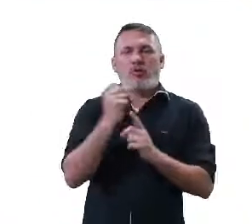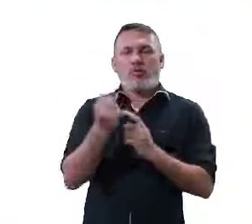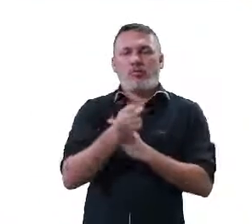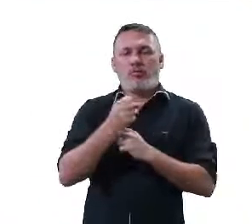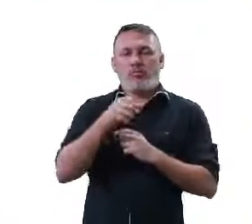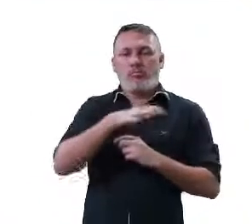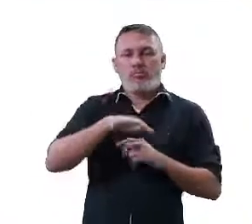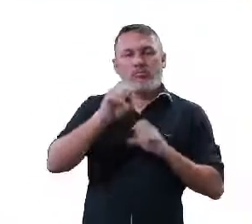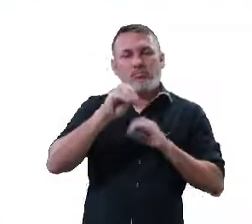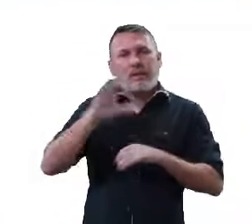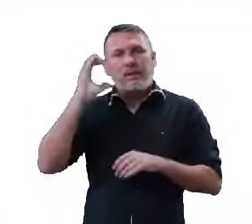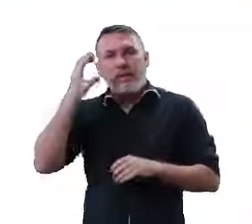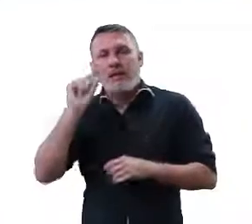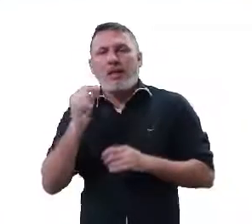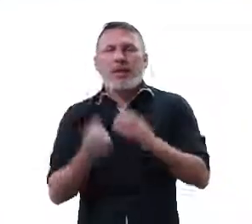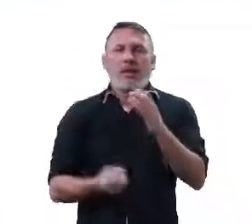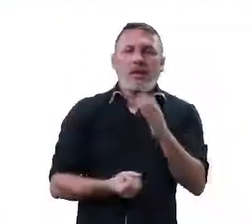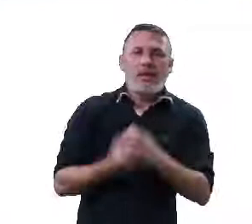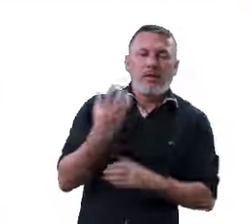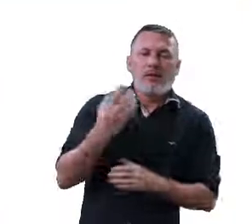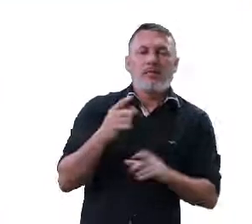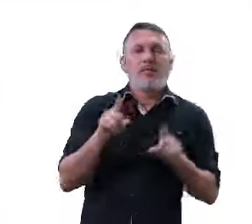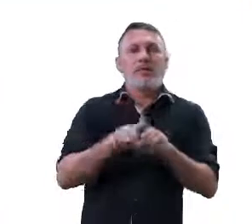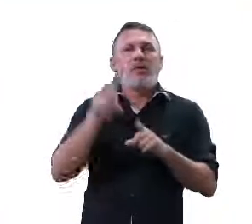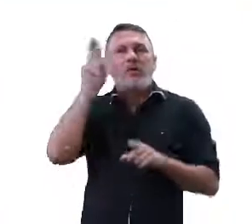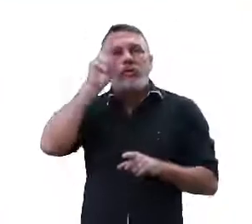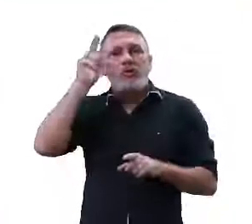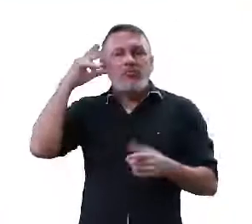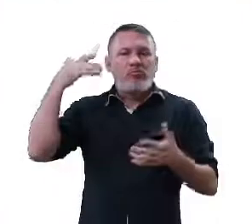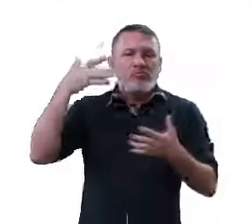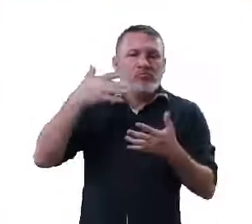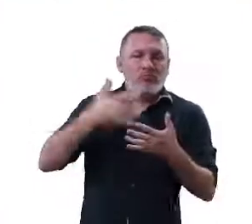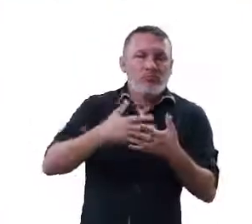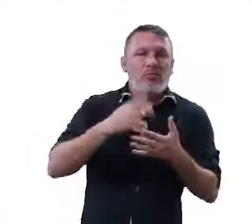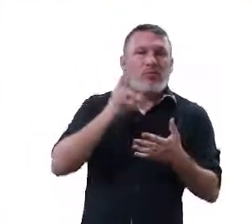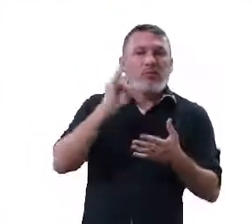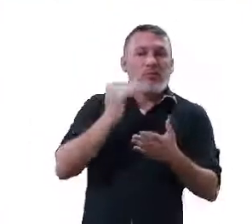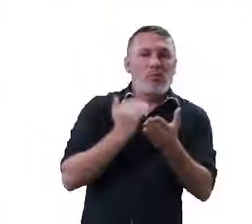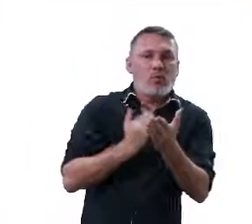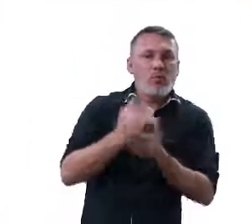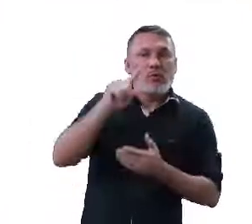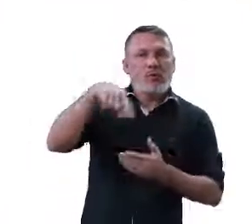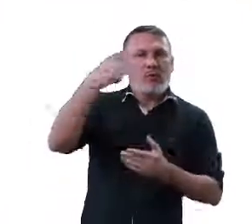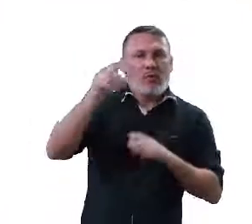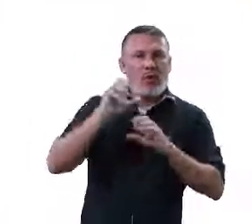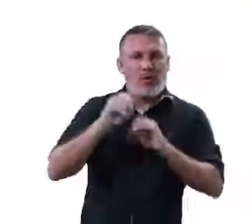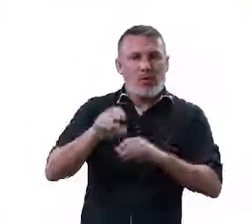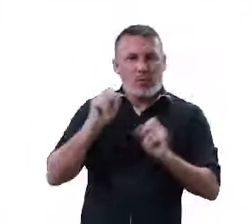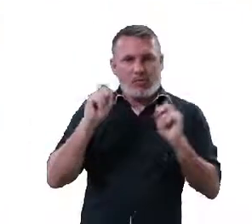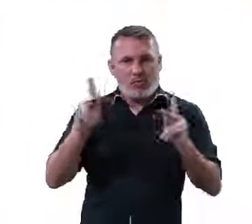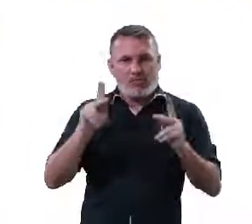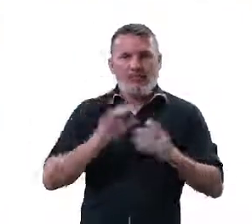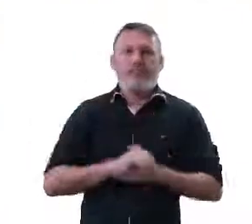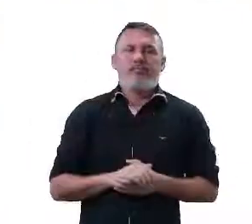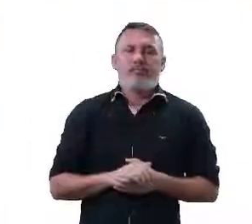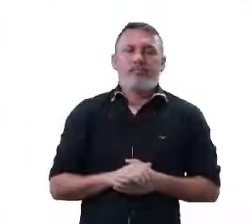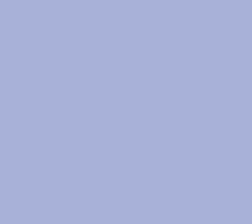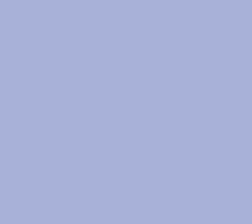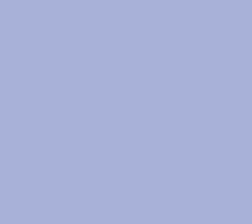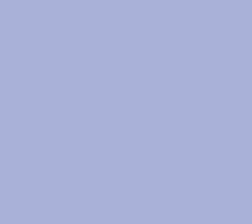preocupações sobre a questão da ciência, e também o pai do positivismo, mas isso aí já é um próximo capítulo, ok?